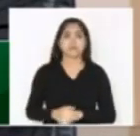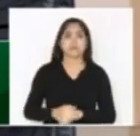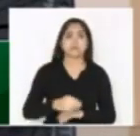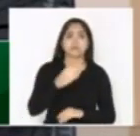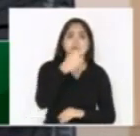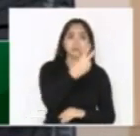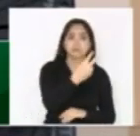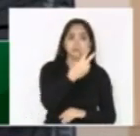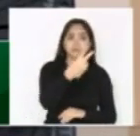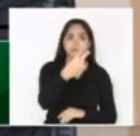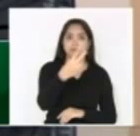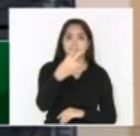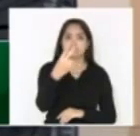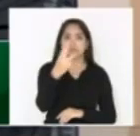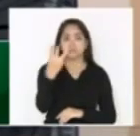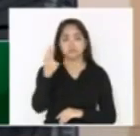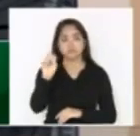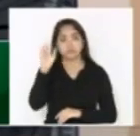238 e